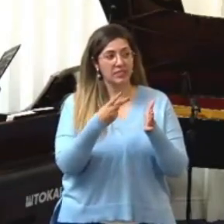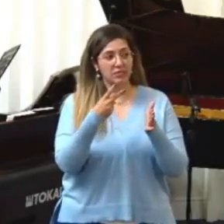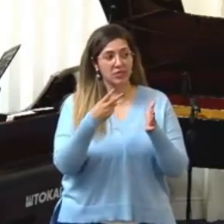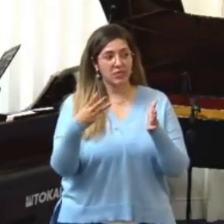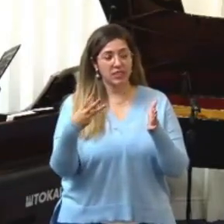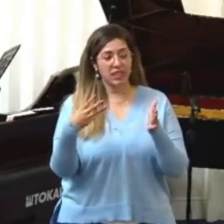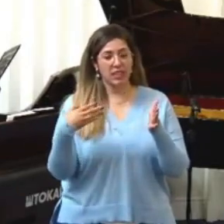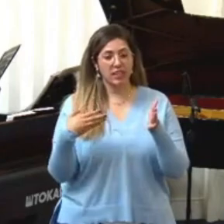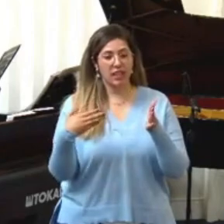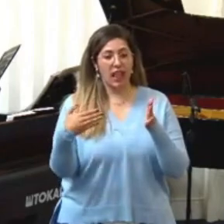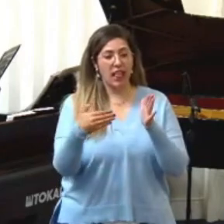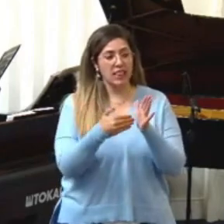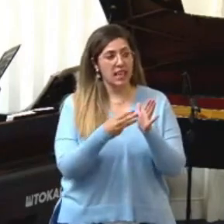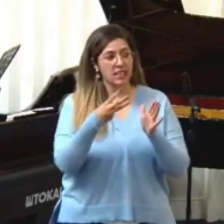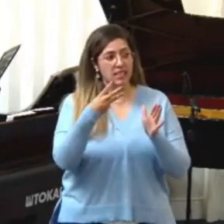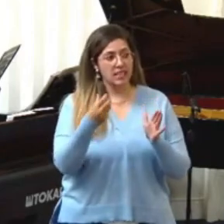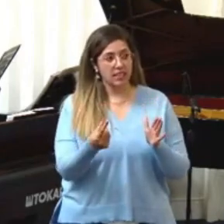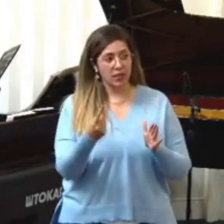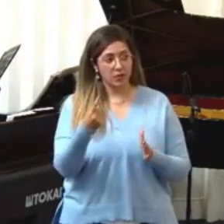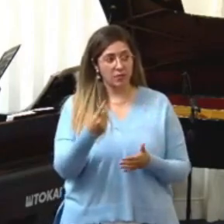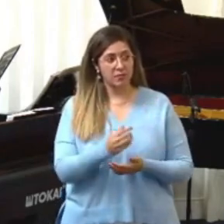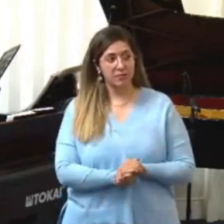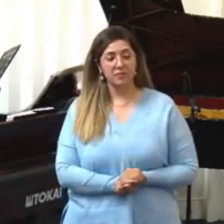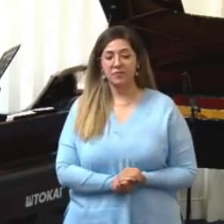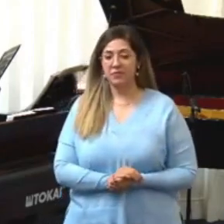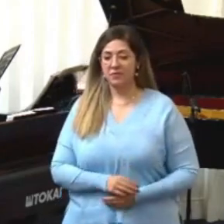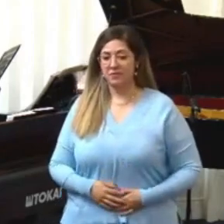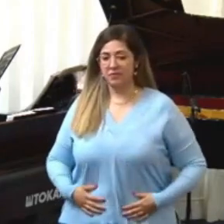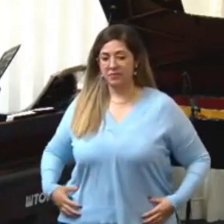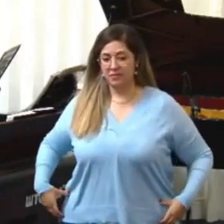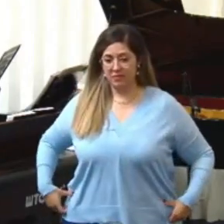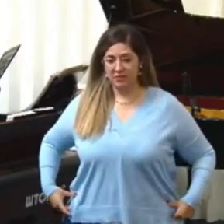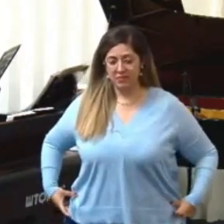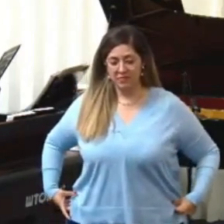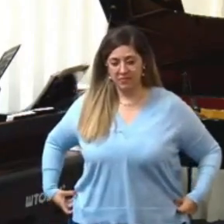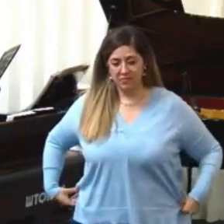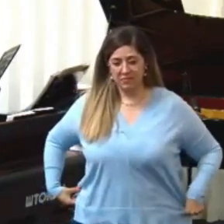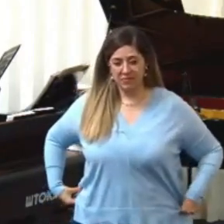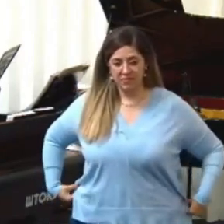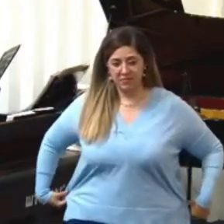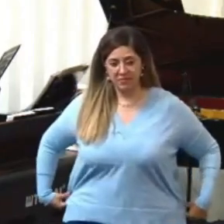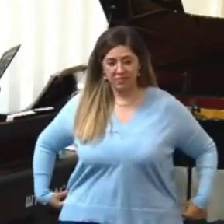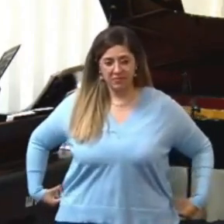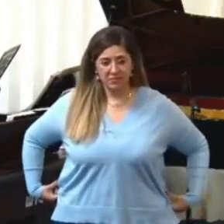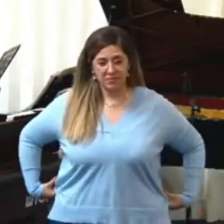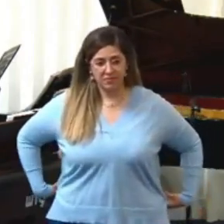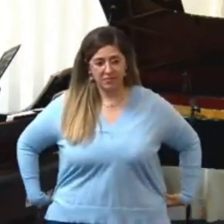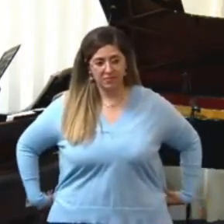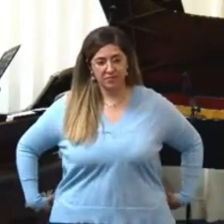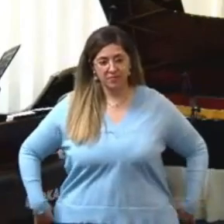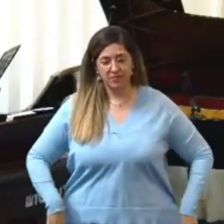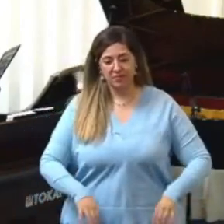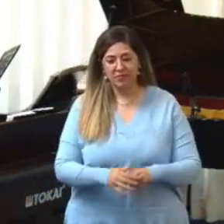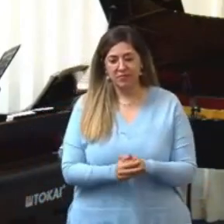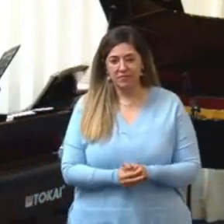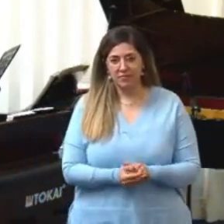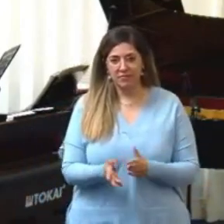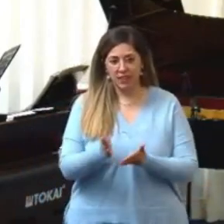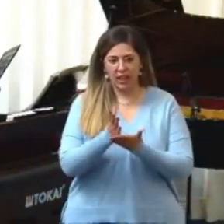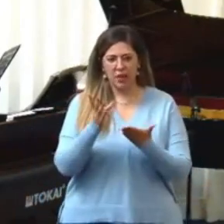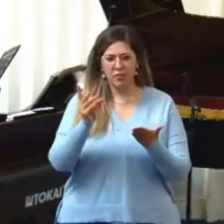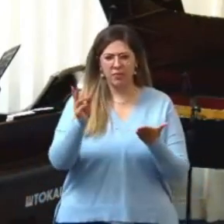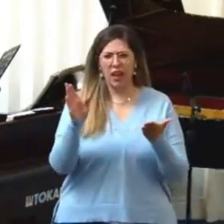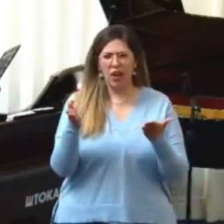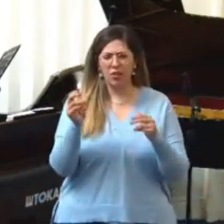monitor. Estou lendo na versão Nova Almeida atualizada, a versão que a Igreja da Lapa tem usado desde o